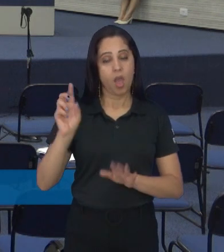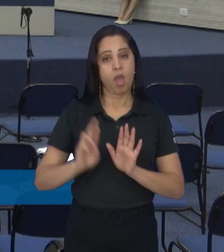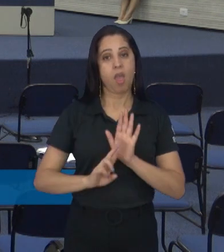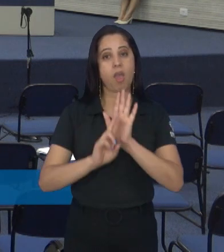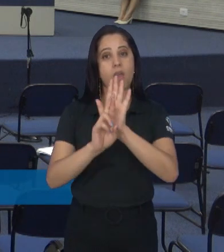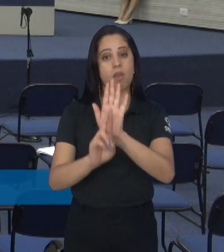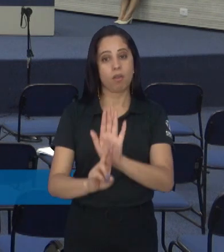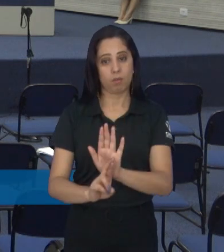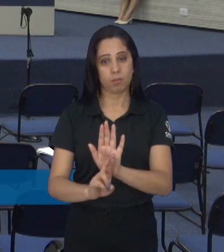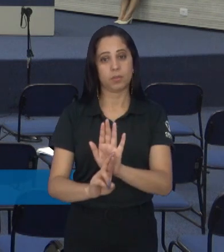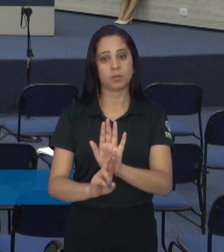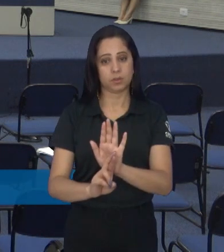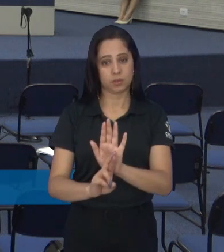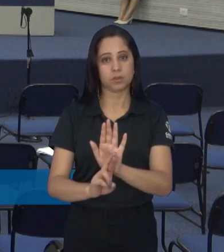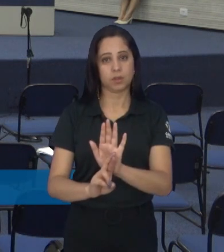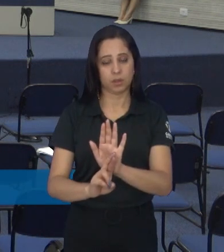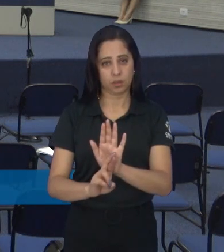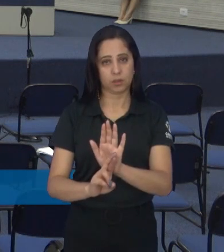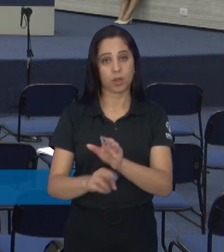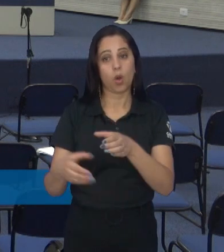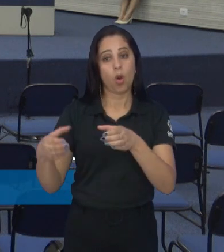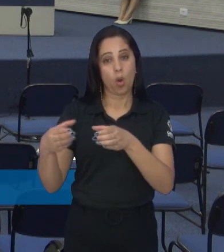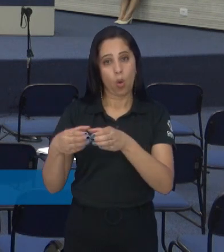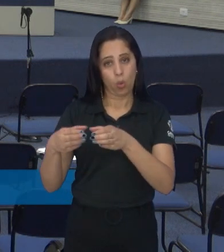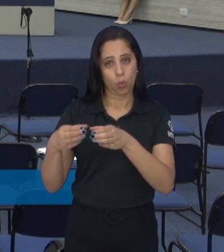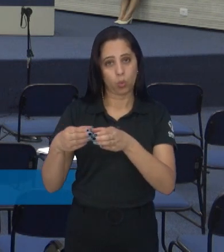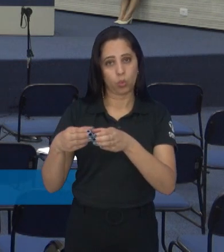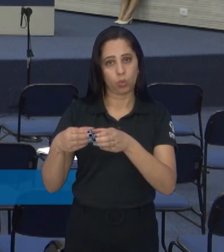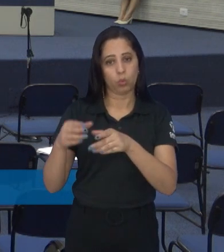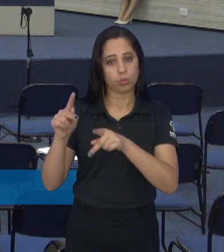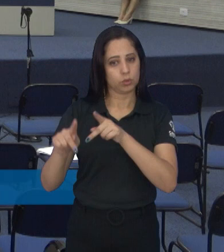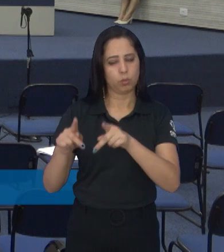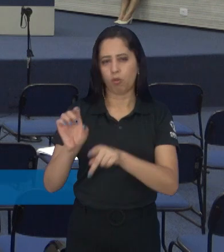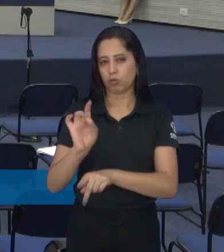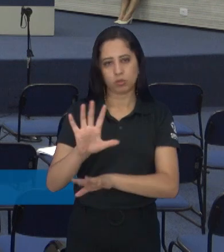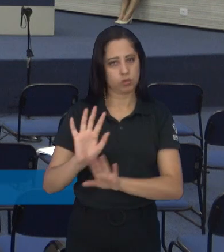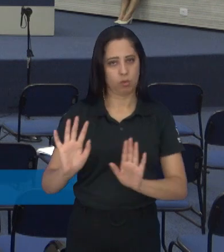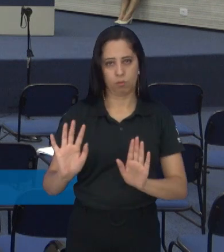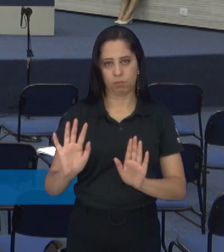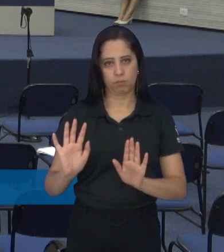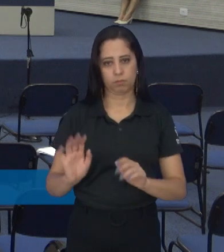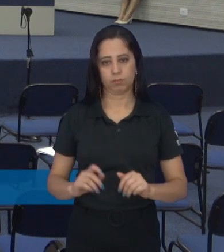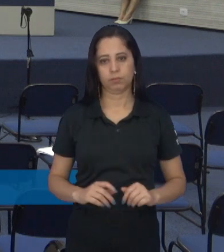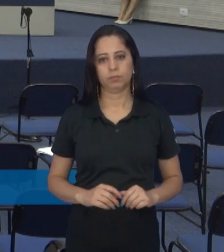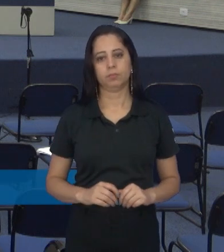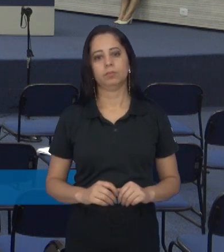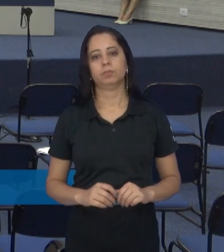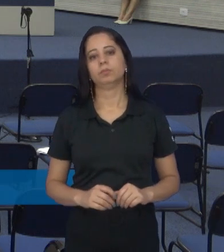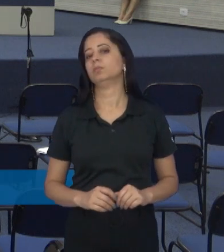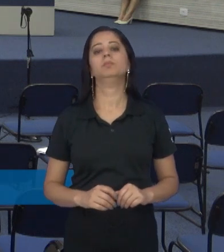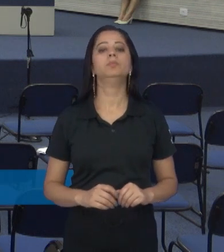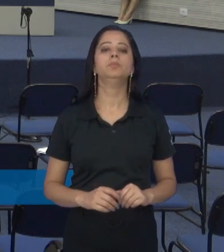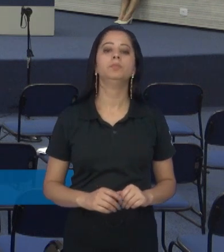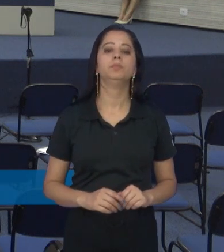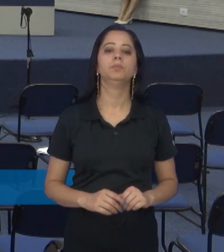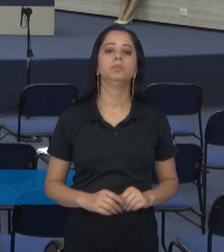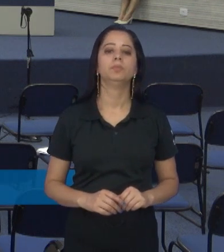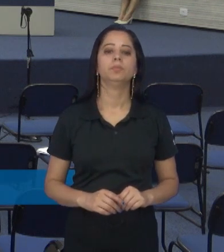ele representa uma parcela da comunidade Só isso tá Por gentileza